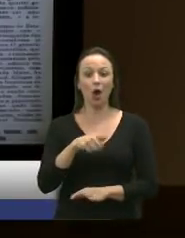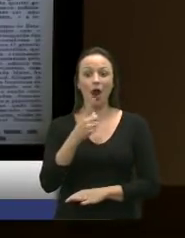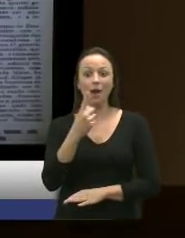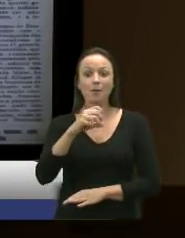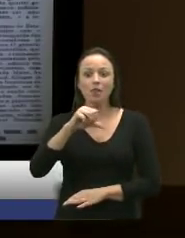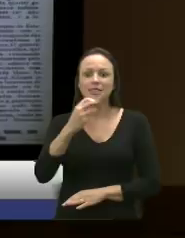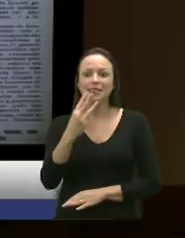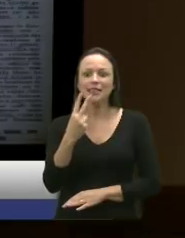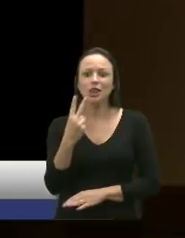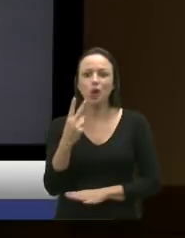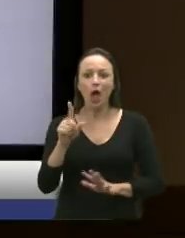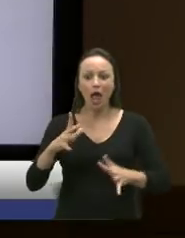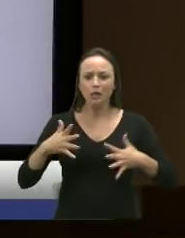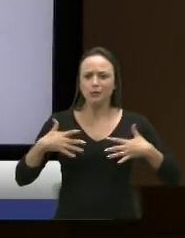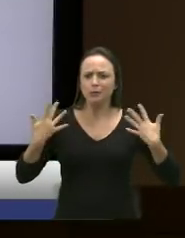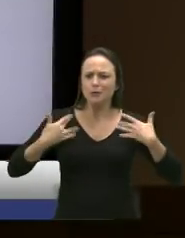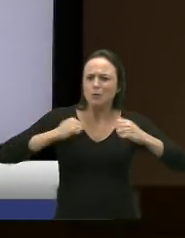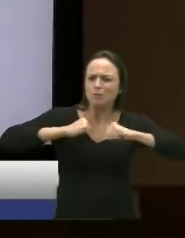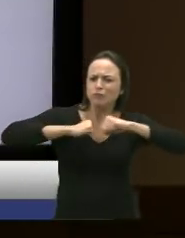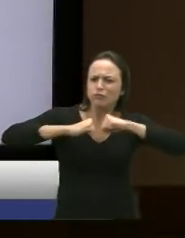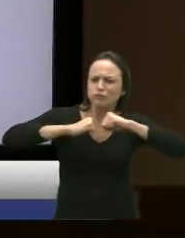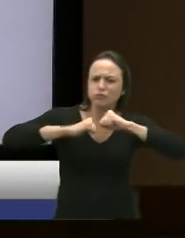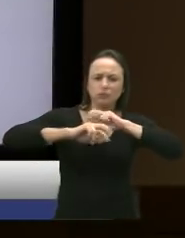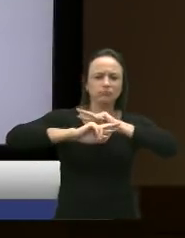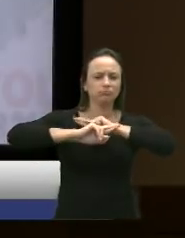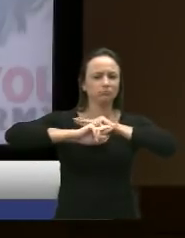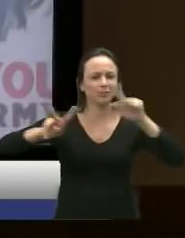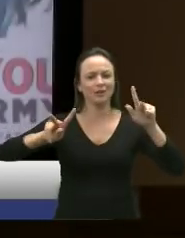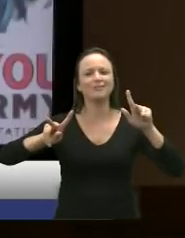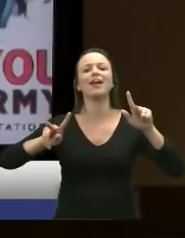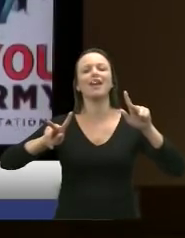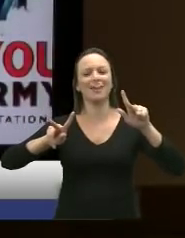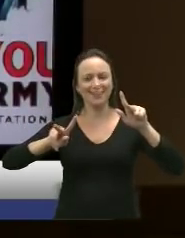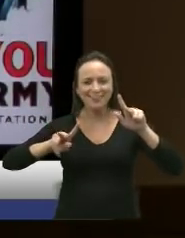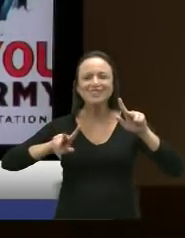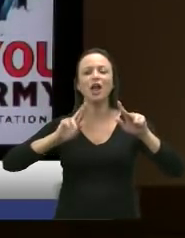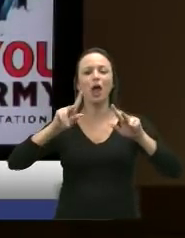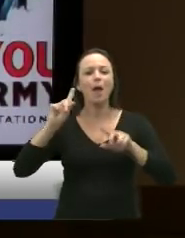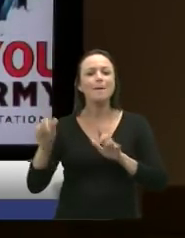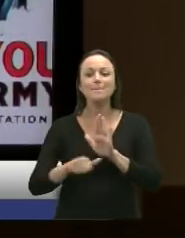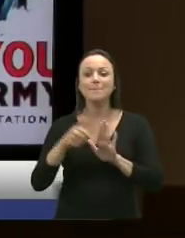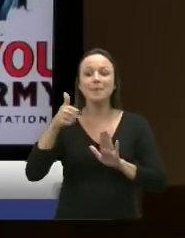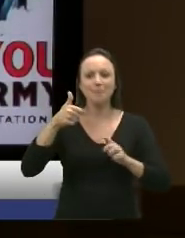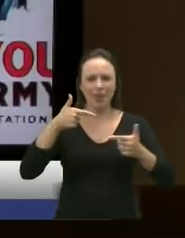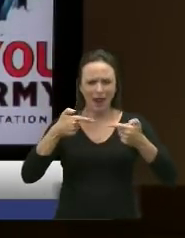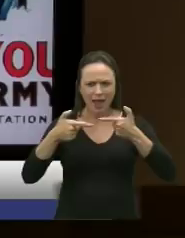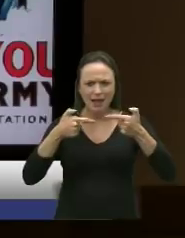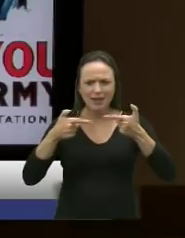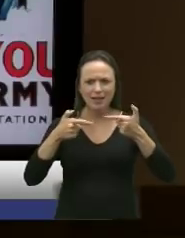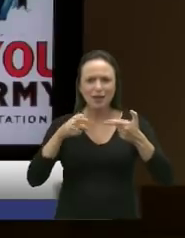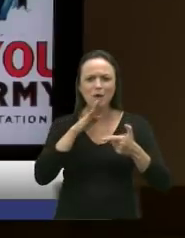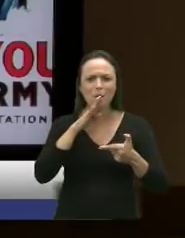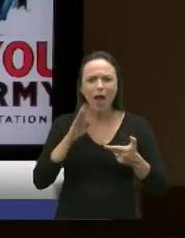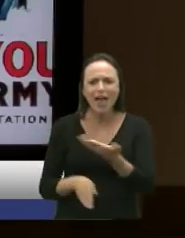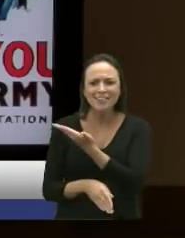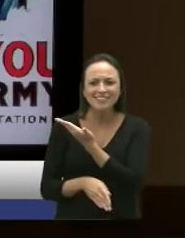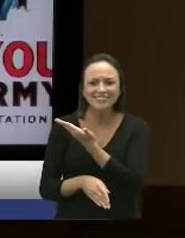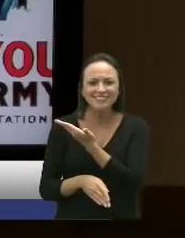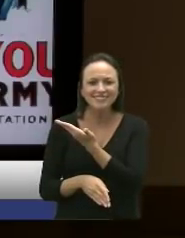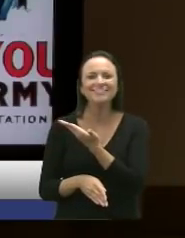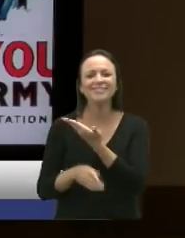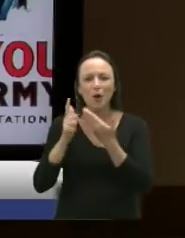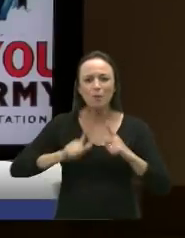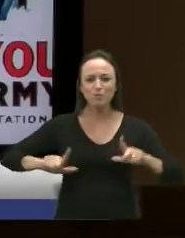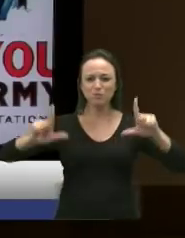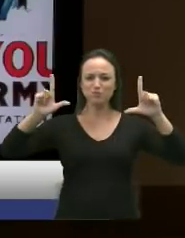Esse entusiasmo é diferenciado. É como se fosse uma versão brasileira da Primeira Guerra Mundial. Vocês conhecem o Tio Sam? Cartaz